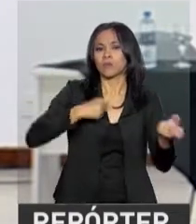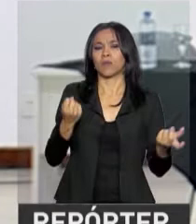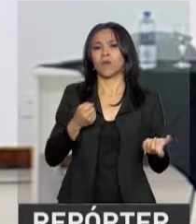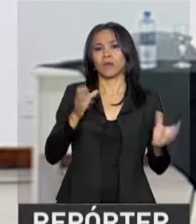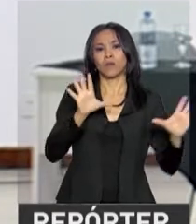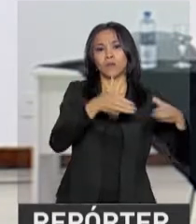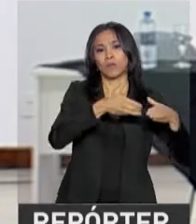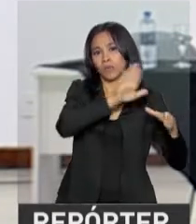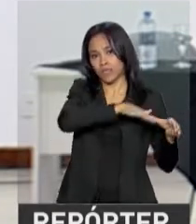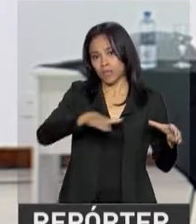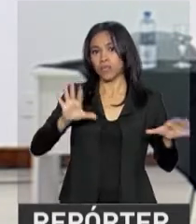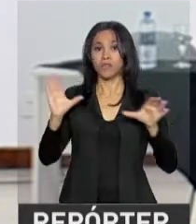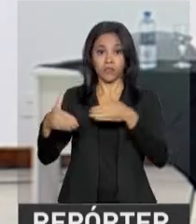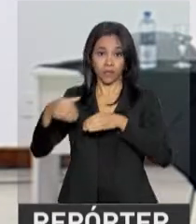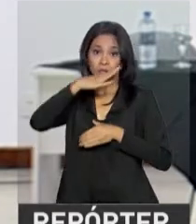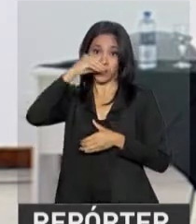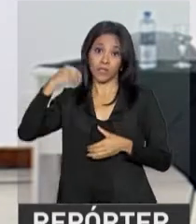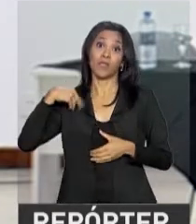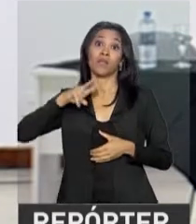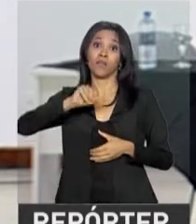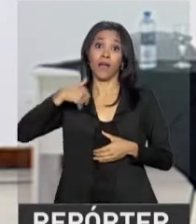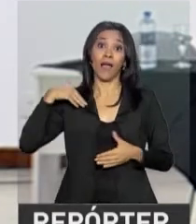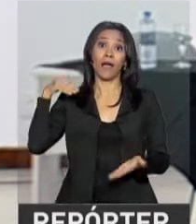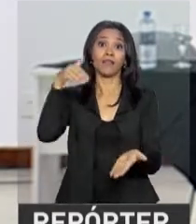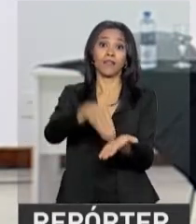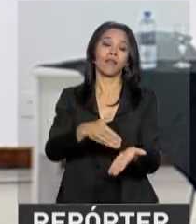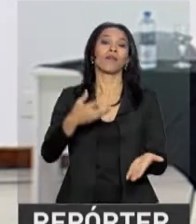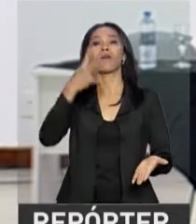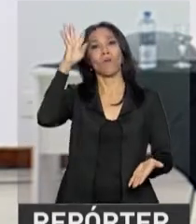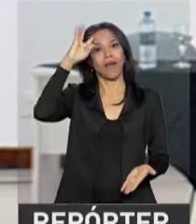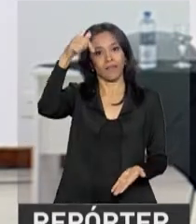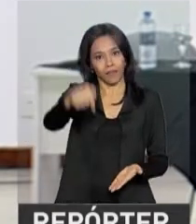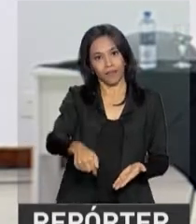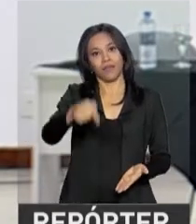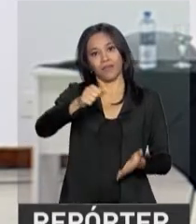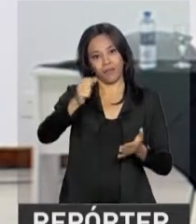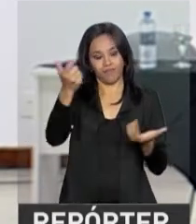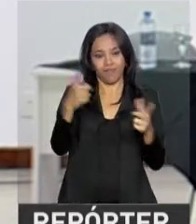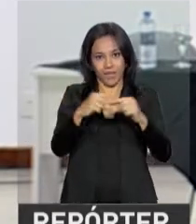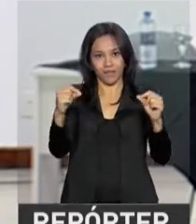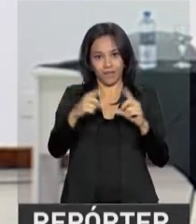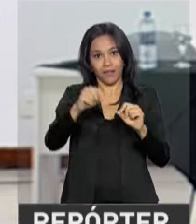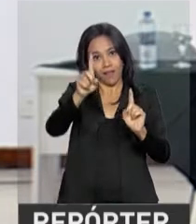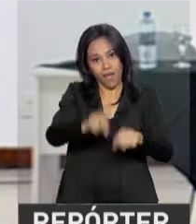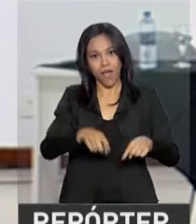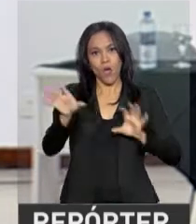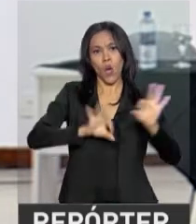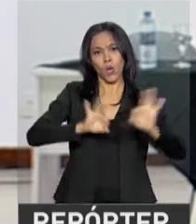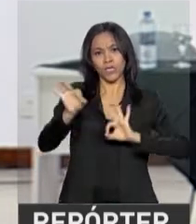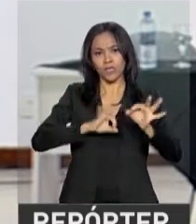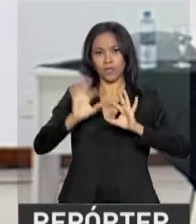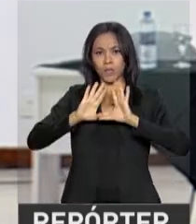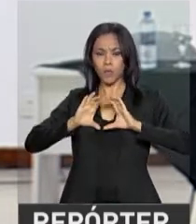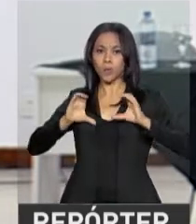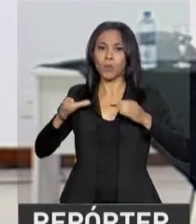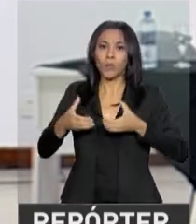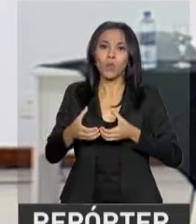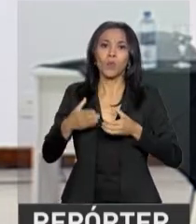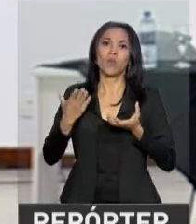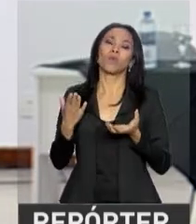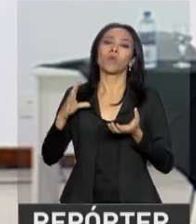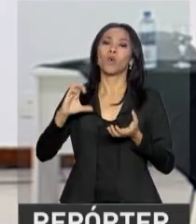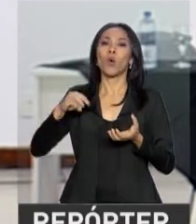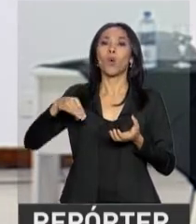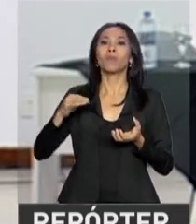hoje e vai até quarta feira aqui em brasília e é organizado pelo comitê nacional de enfrentamento à violência sexual